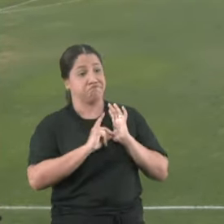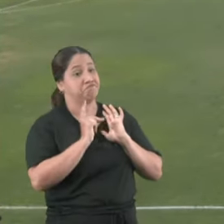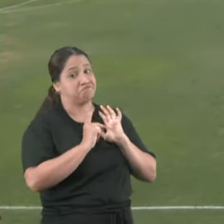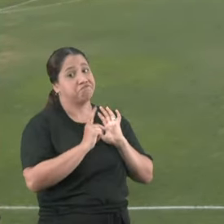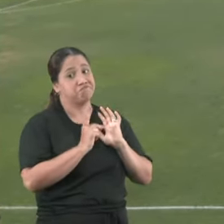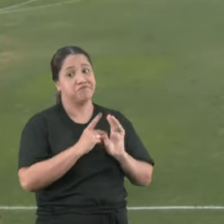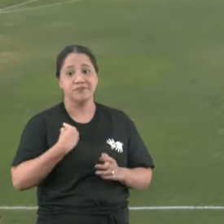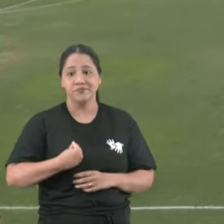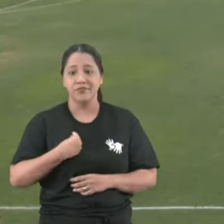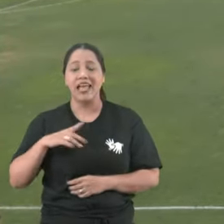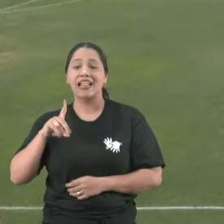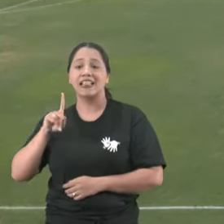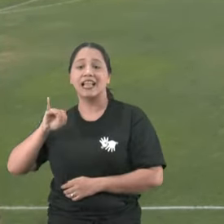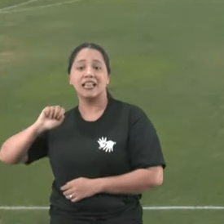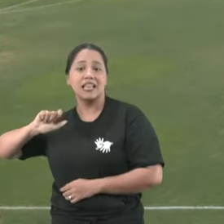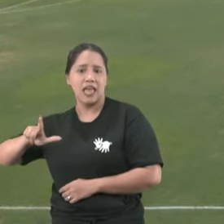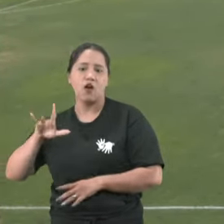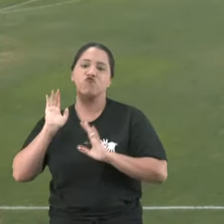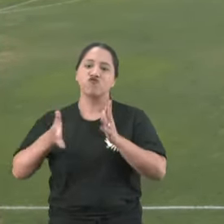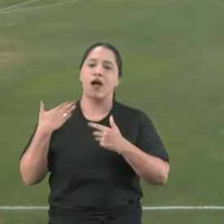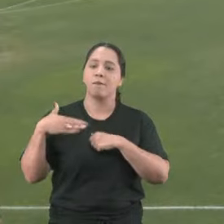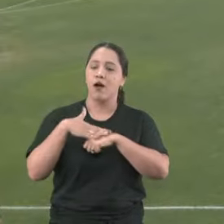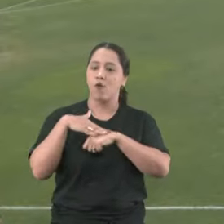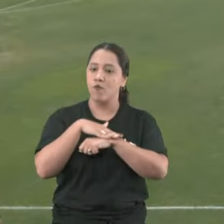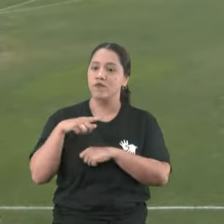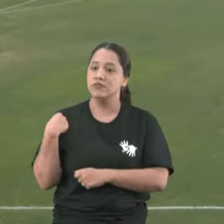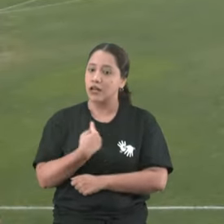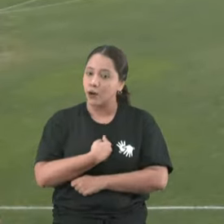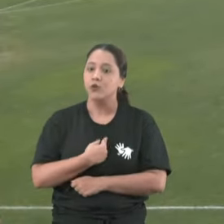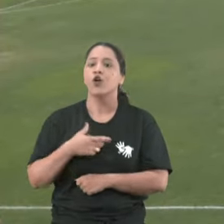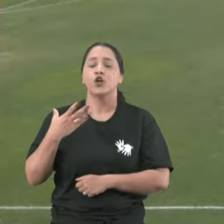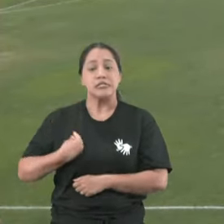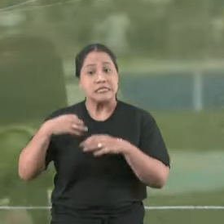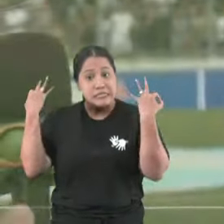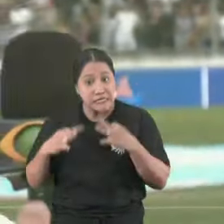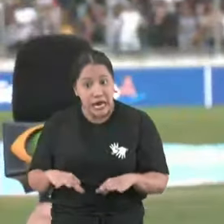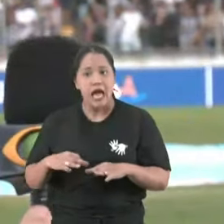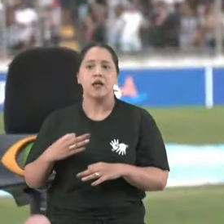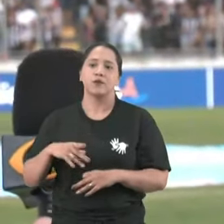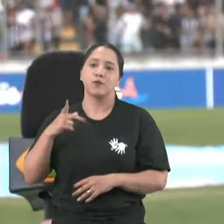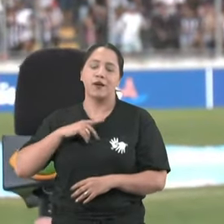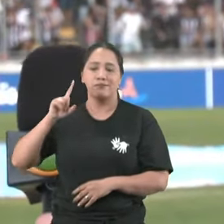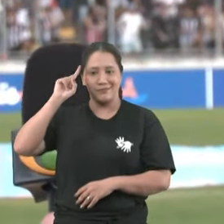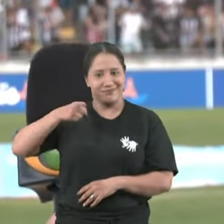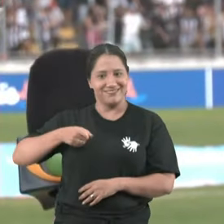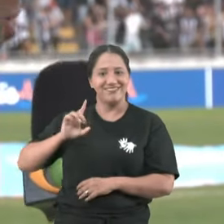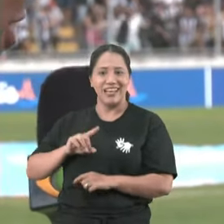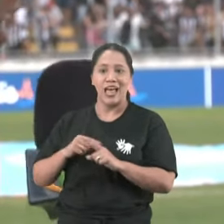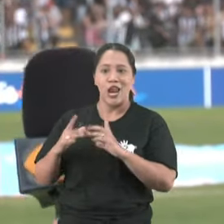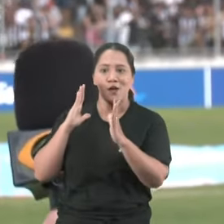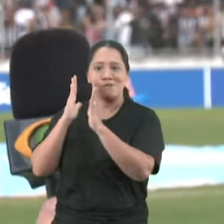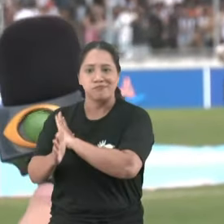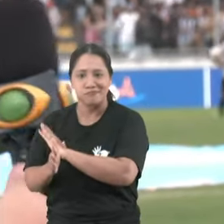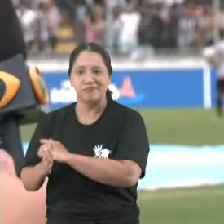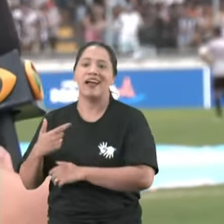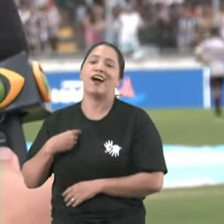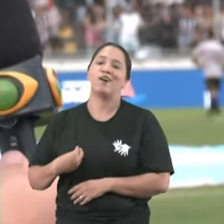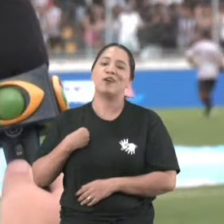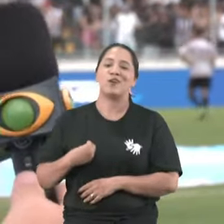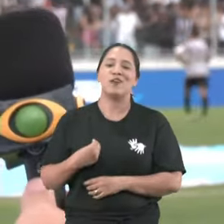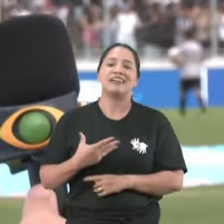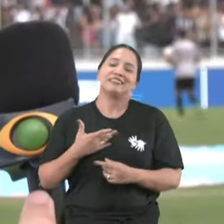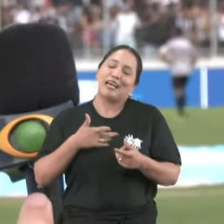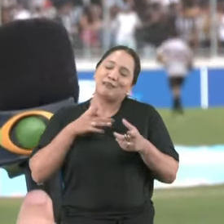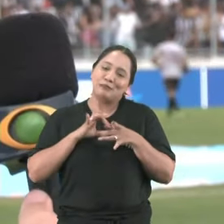Tá aqui, né, o Daniel já para bater esse papo com a gente. O certo seria trazer o mandante, né, mas ele correu ali, foi falar com seus atletas, e você